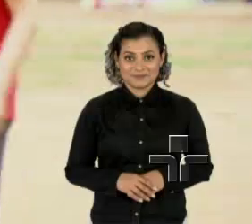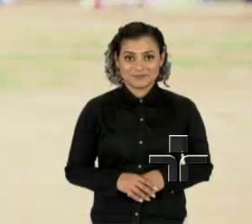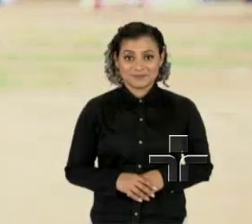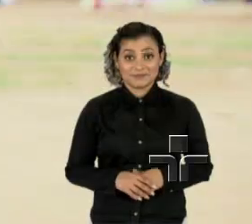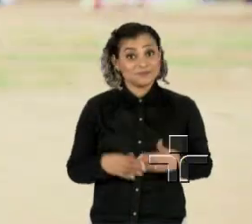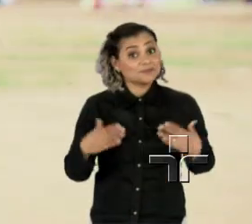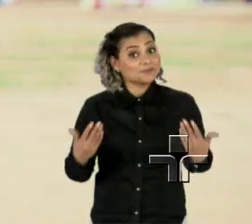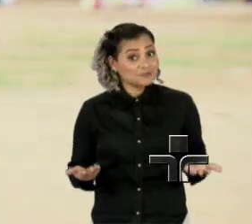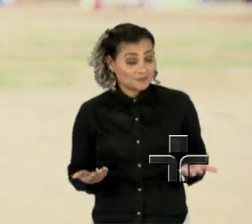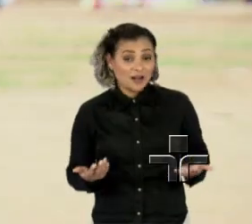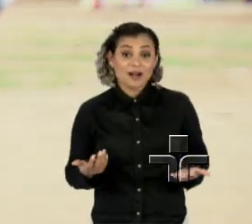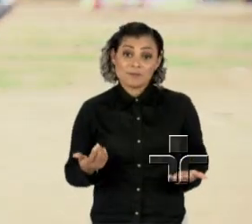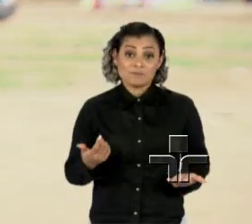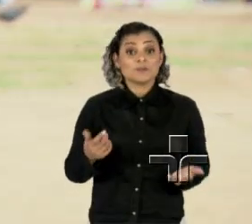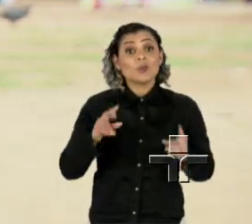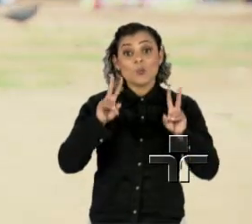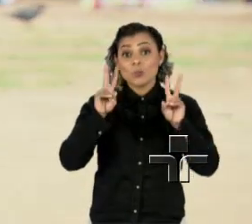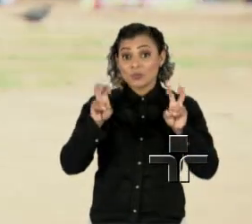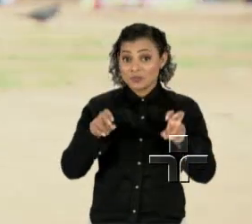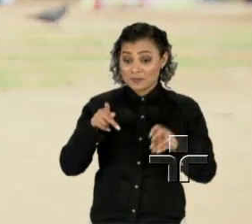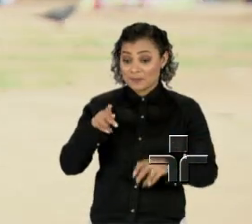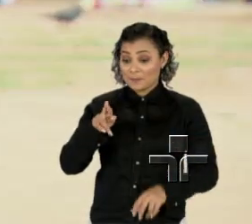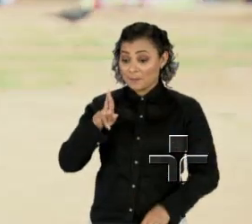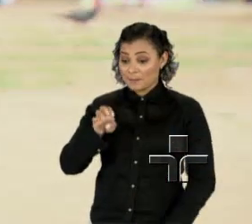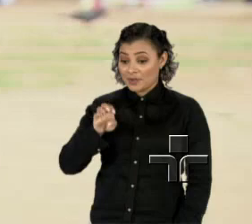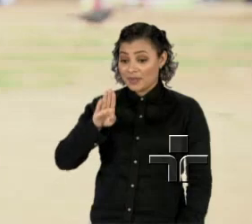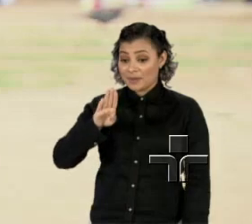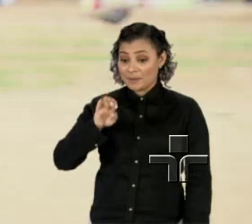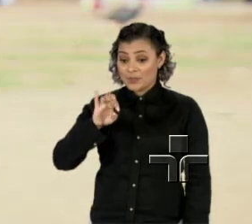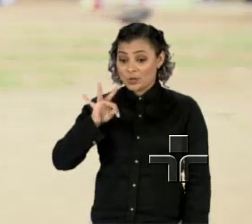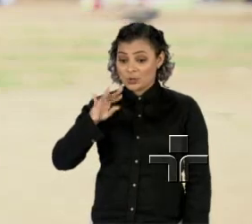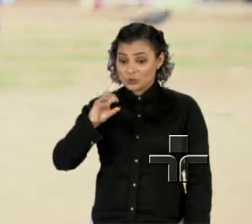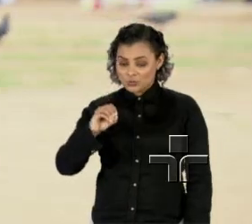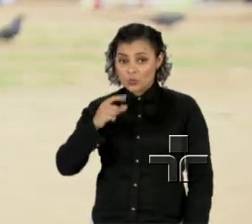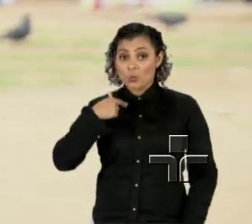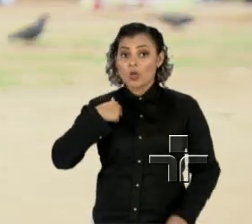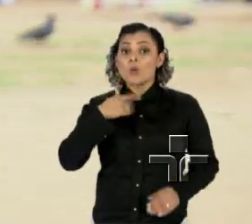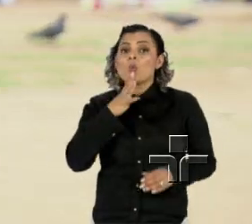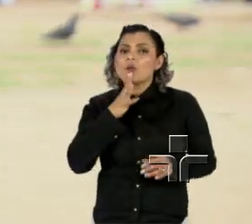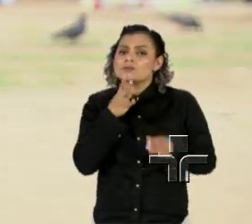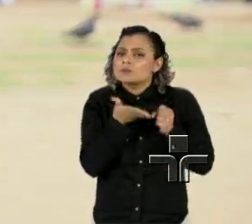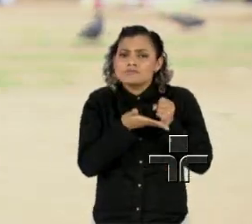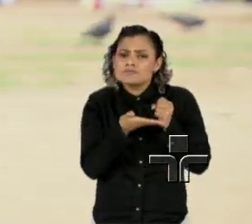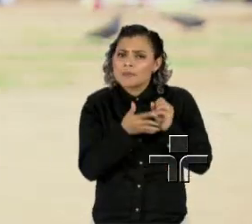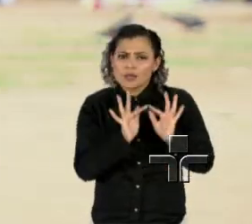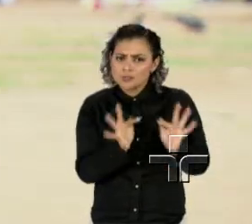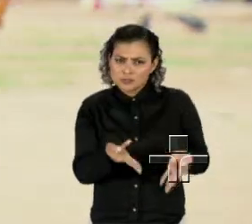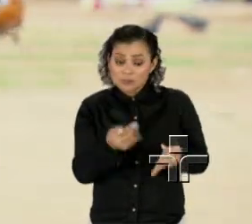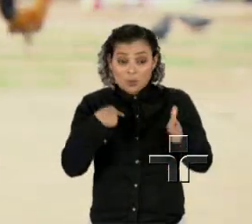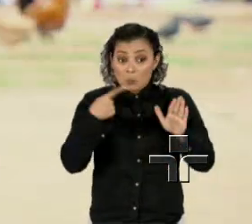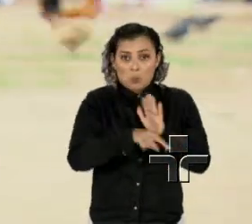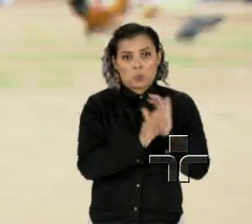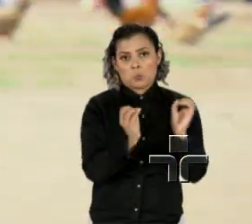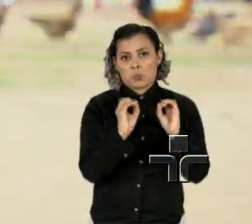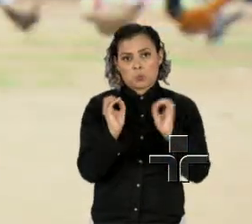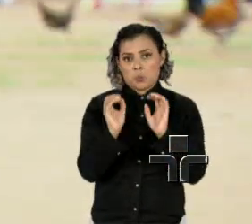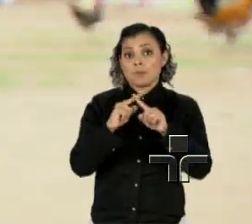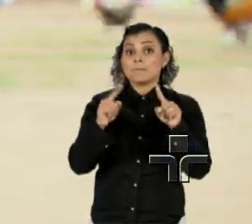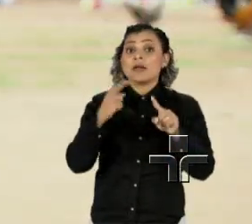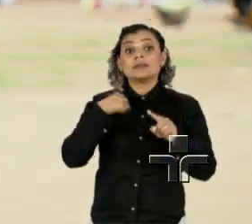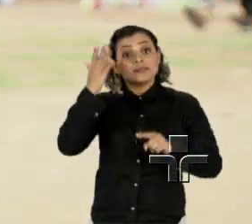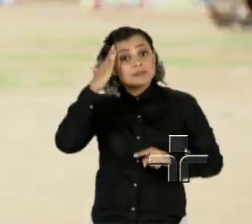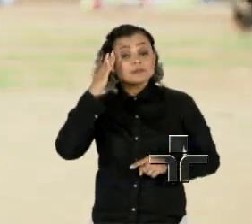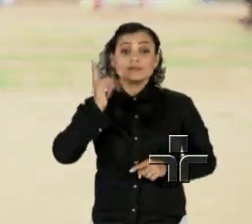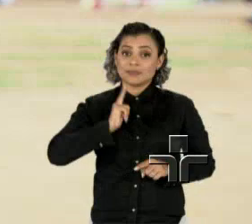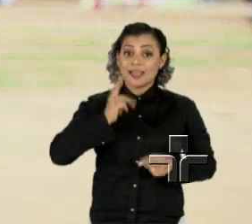Olha, sobre prebióticos, eu sei por cima, não me aprofundei no assunto, mas eu percebi que tinham meios